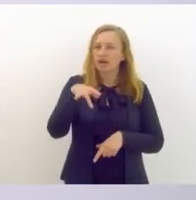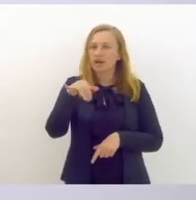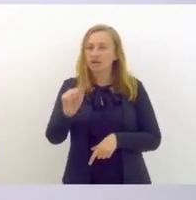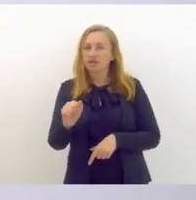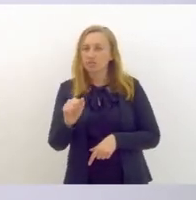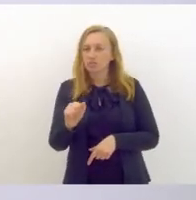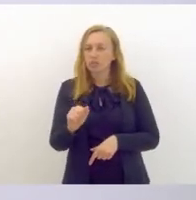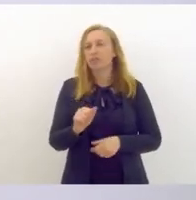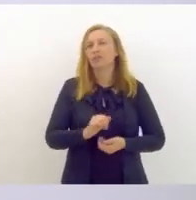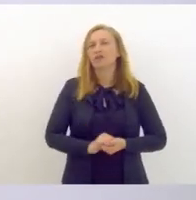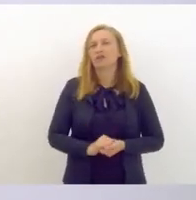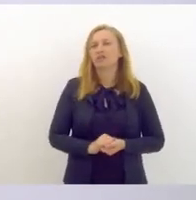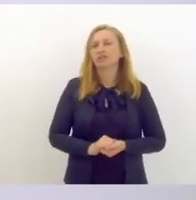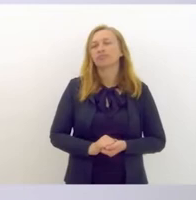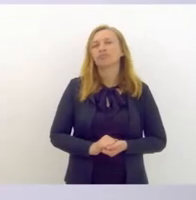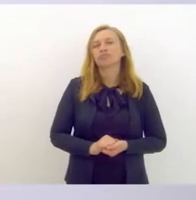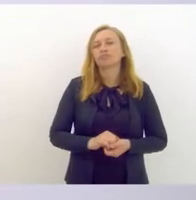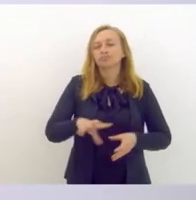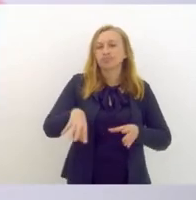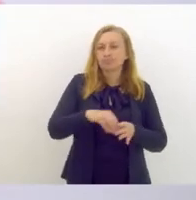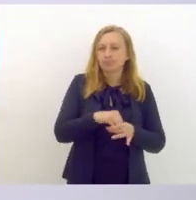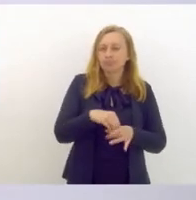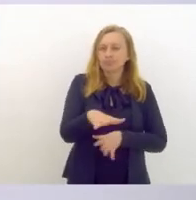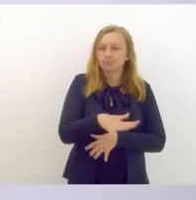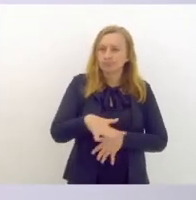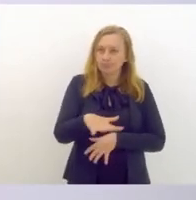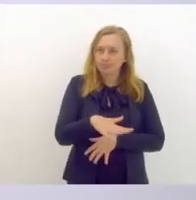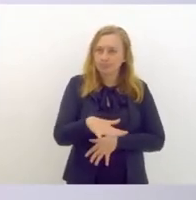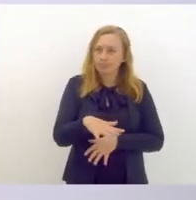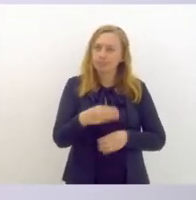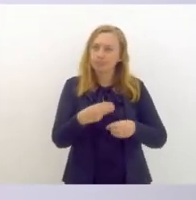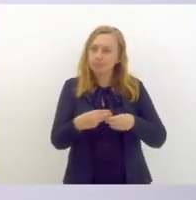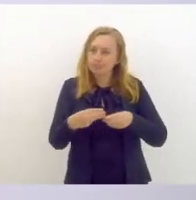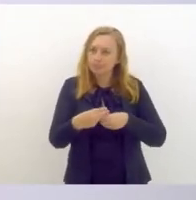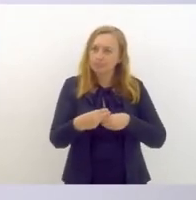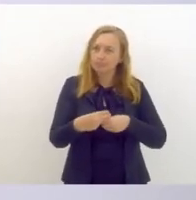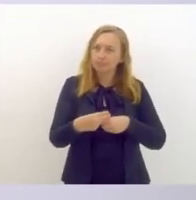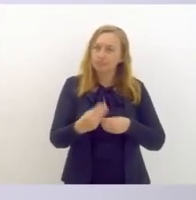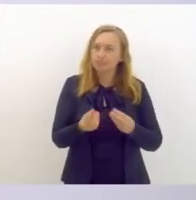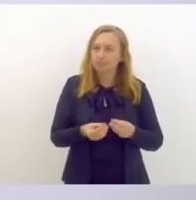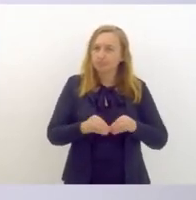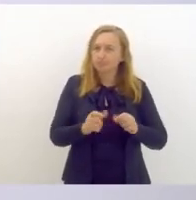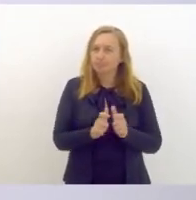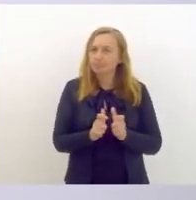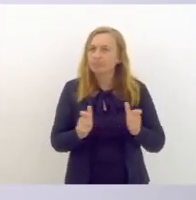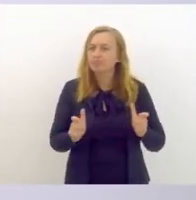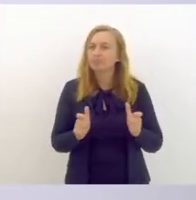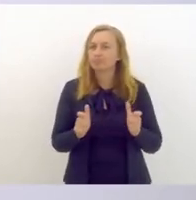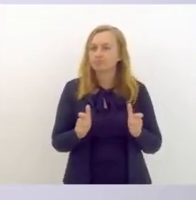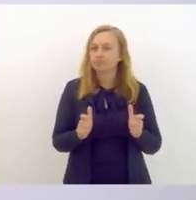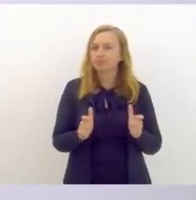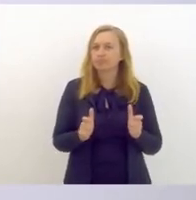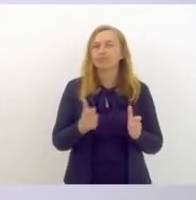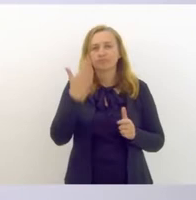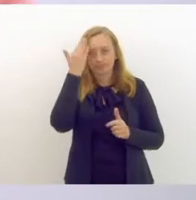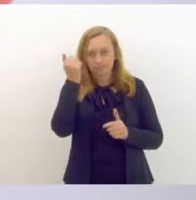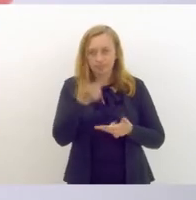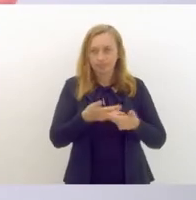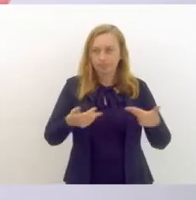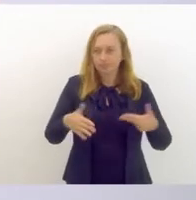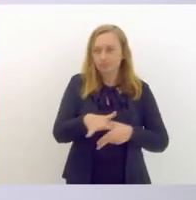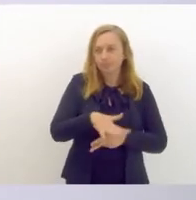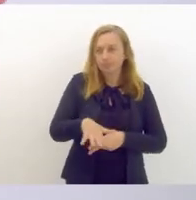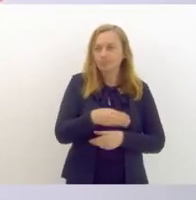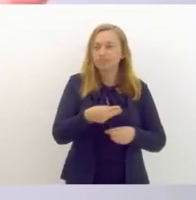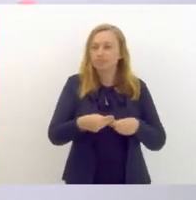que, em teoria, dentro da territorial desses municípios, afeta tão grande assim uma expansão. A gente sabe que muitas dessas áreas desses